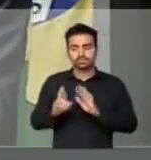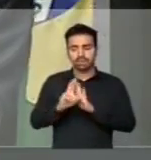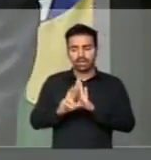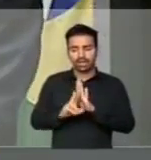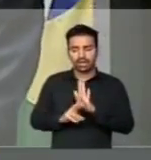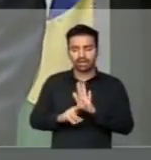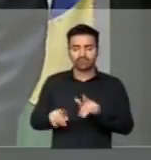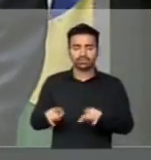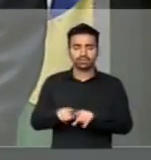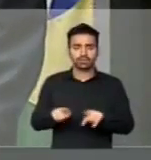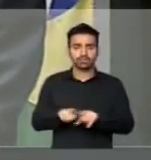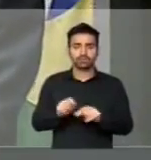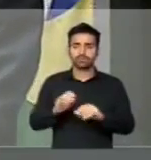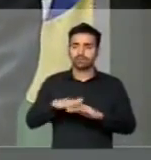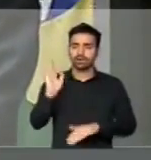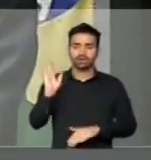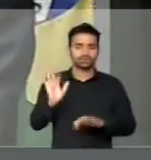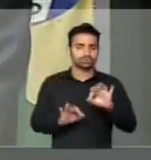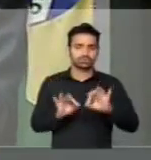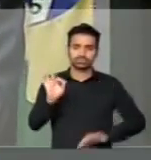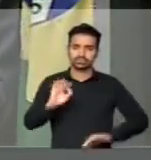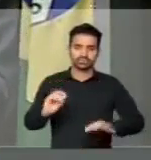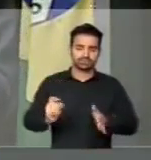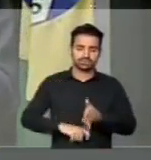promoção de maior justiça tributária.